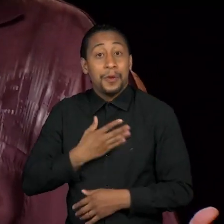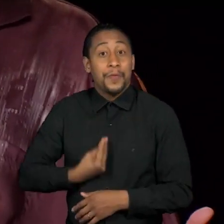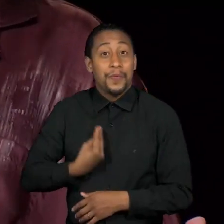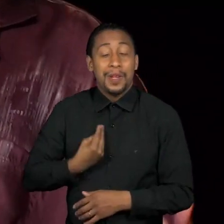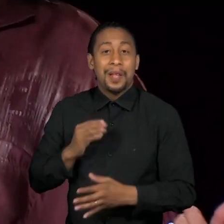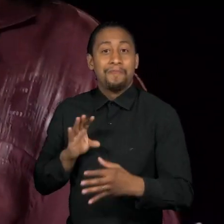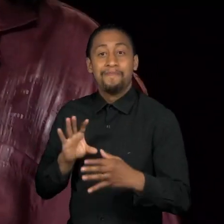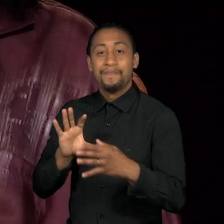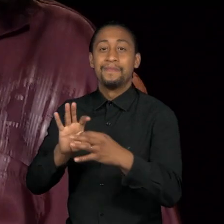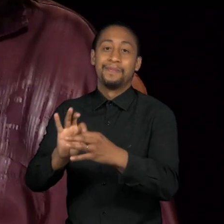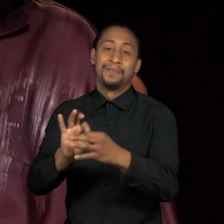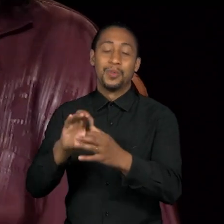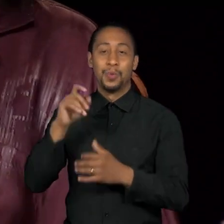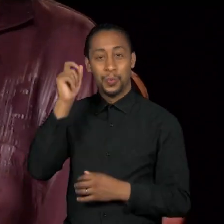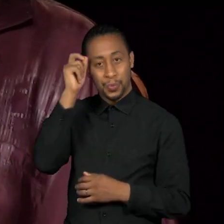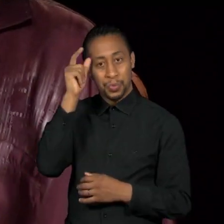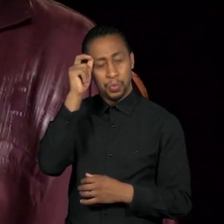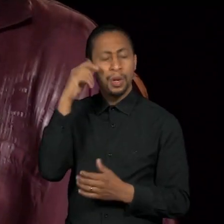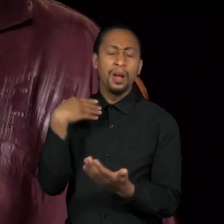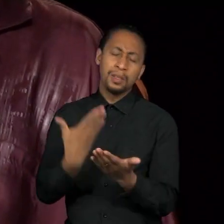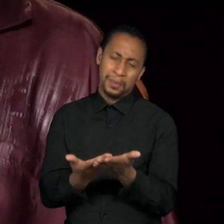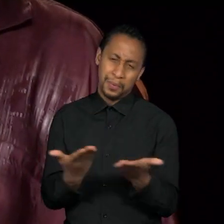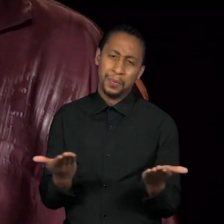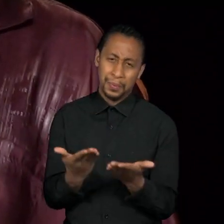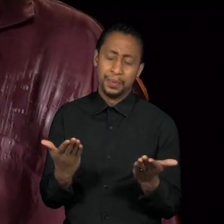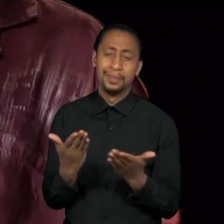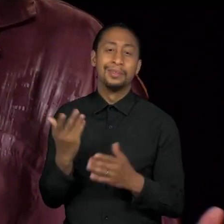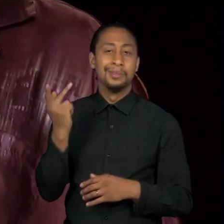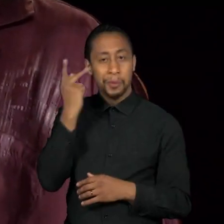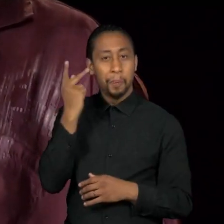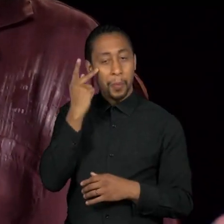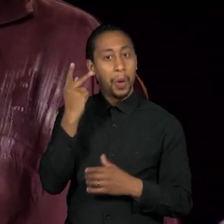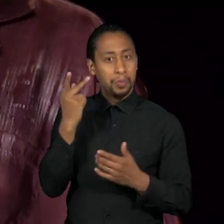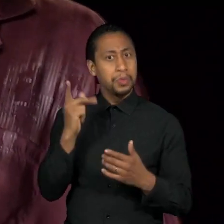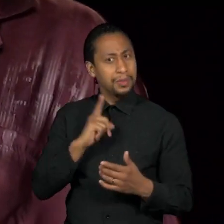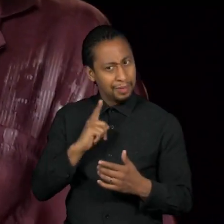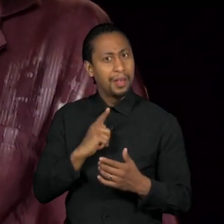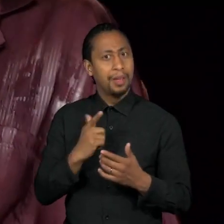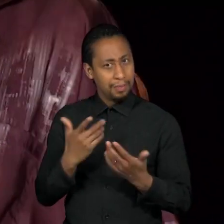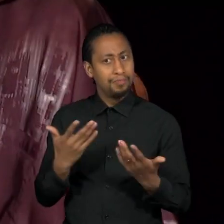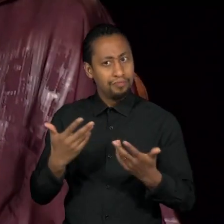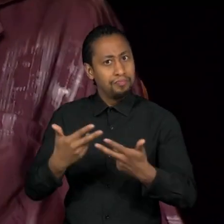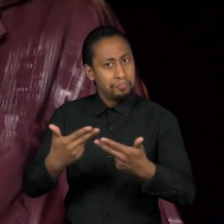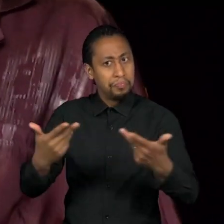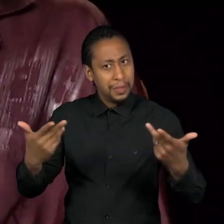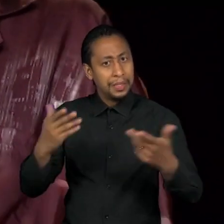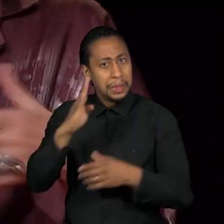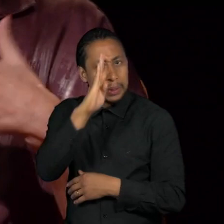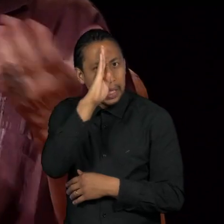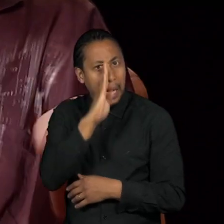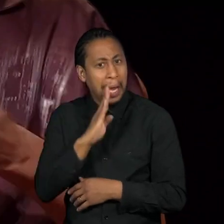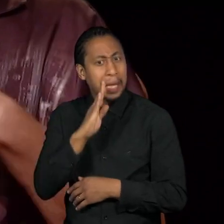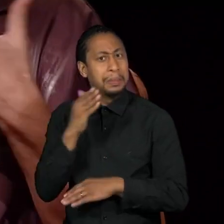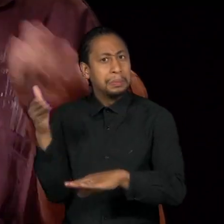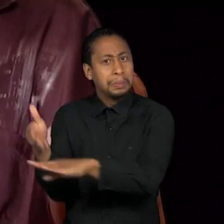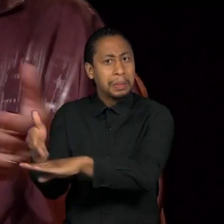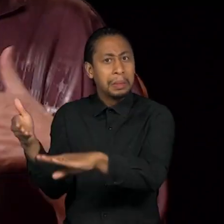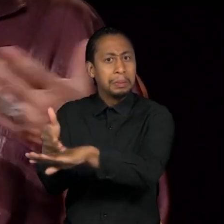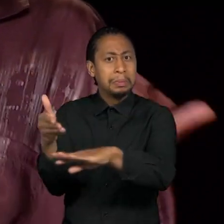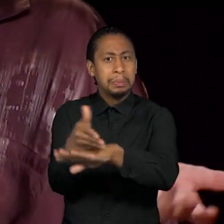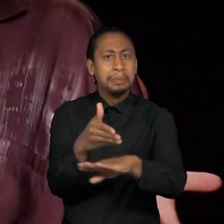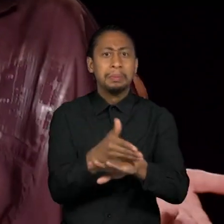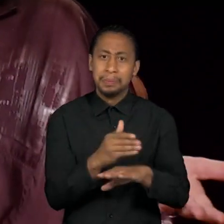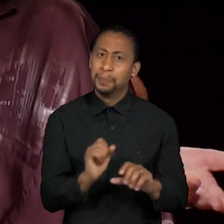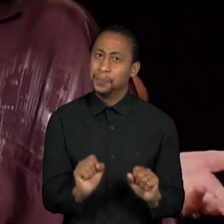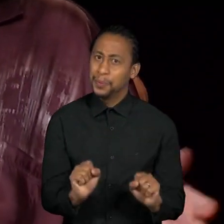ainda hoje São Paulo oferece uma vida cultural gratuita. Sim, você pode andar para lá e